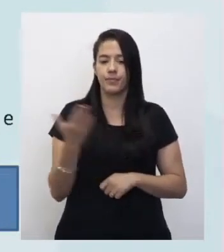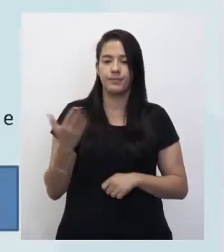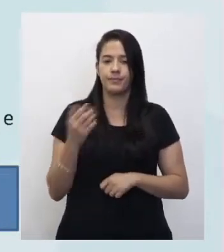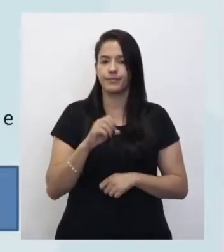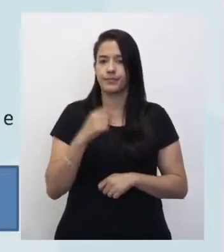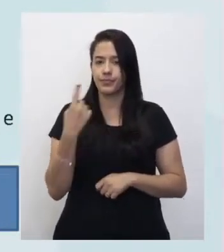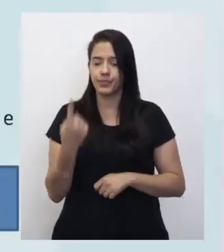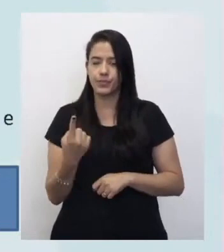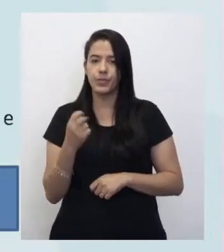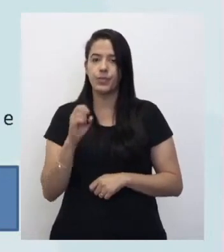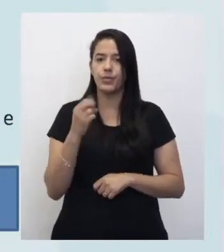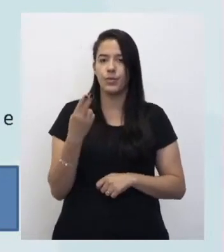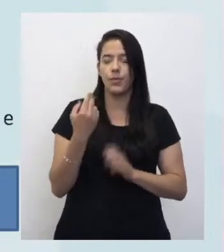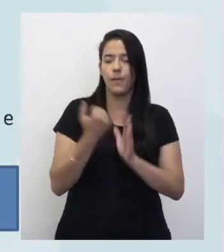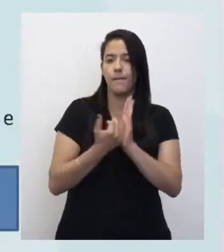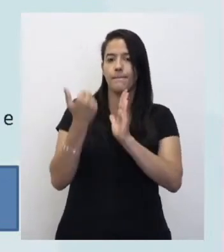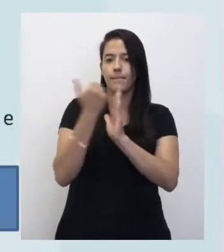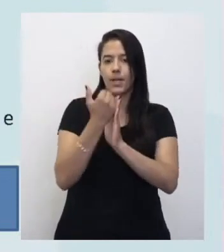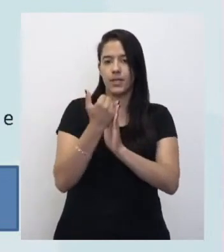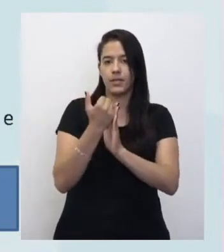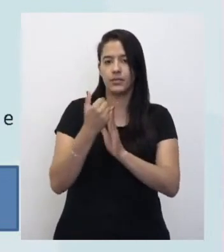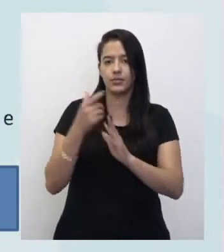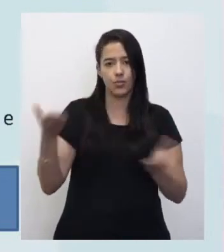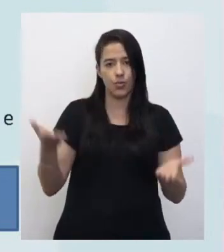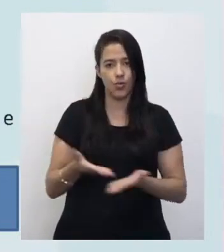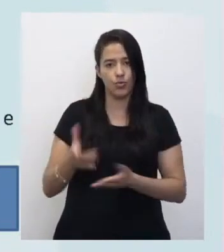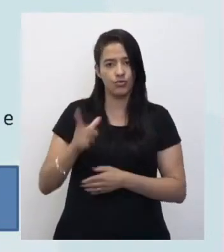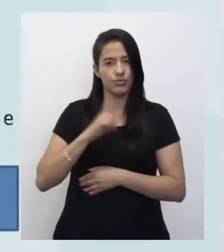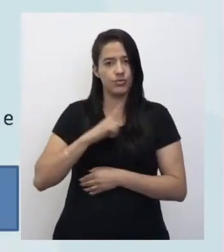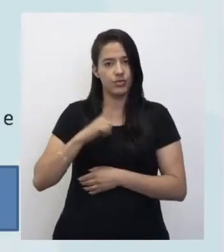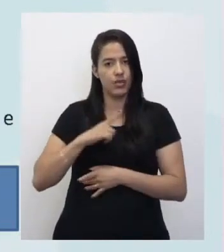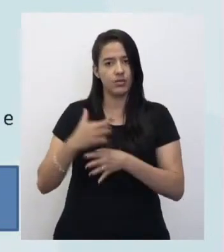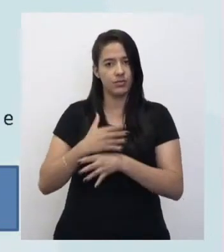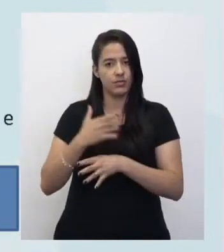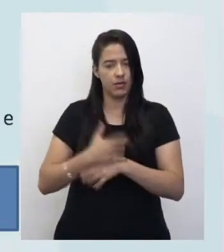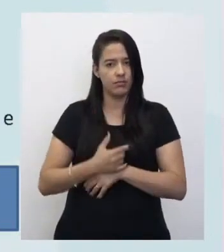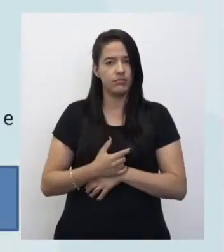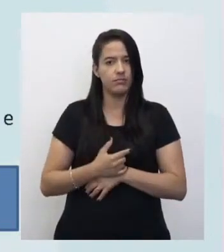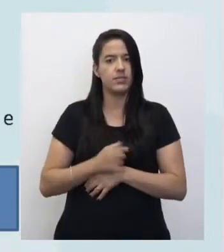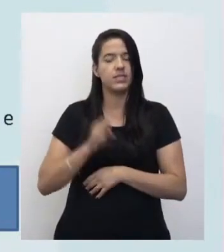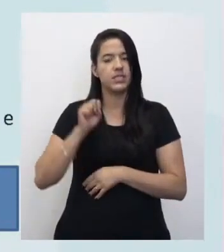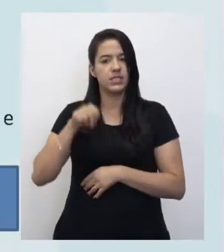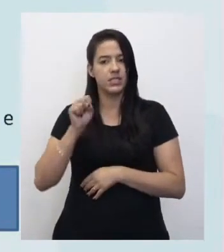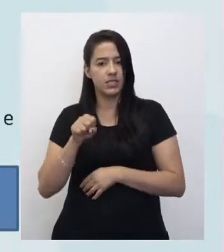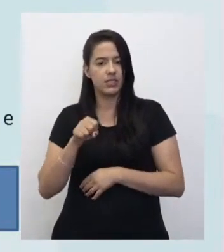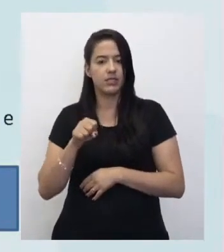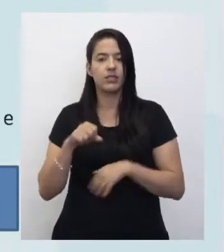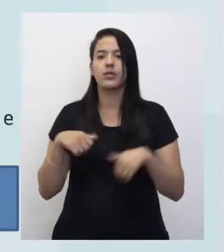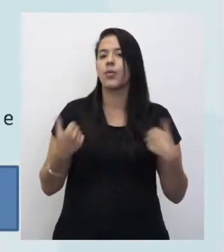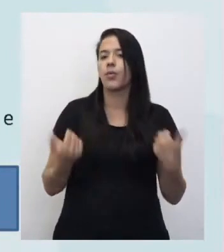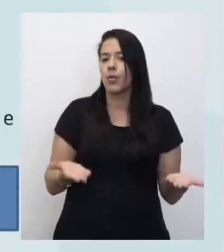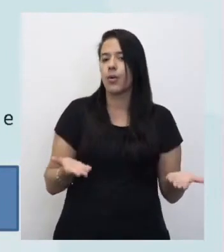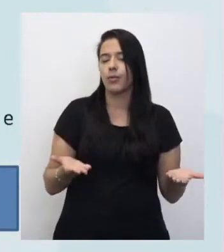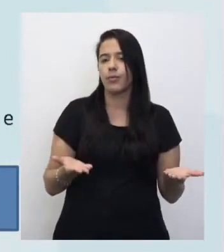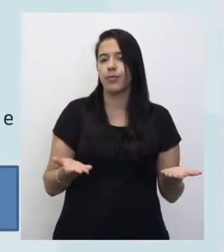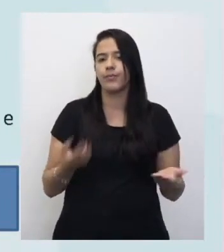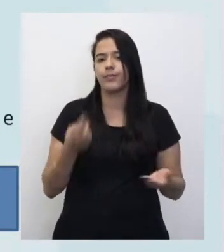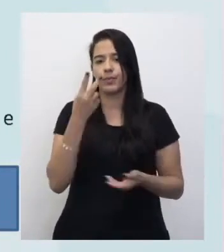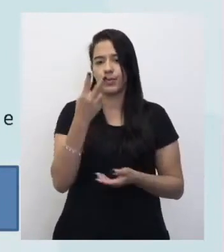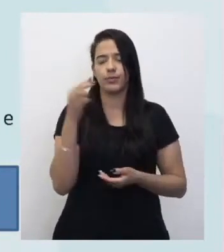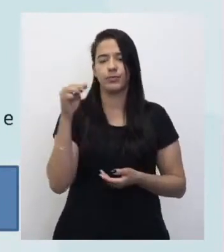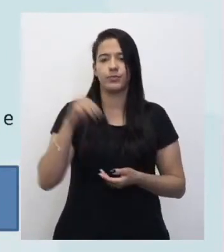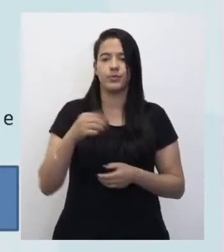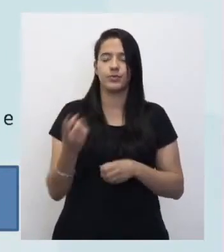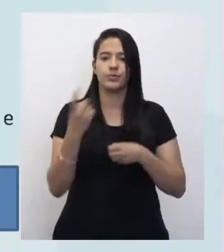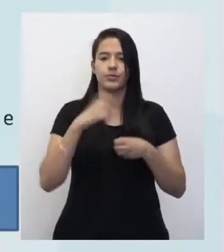mais de um desses problemas ainda existem nas cidades atuais? Se sim, quais? Em 2 minutos